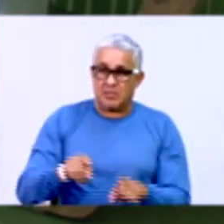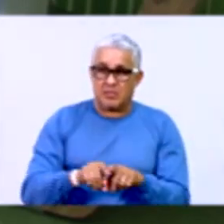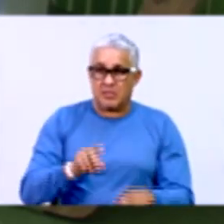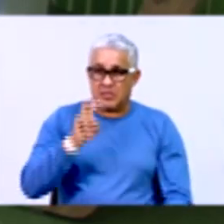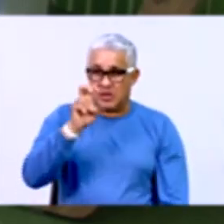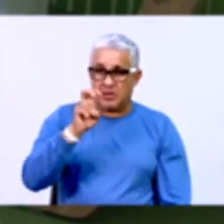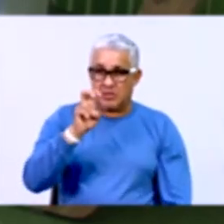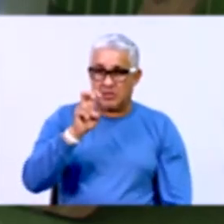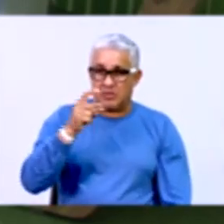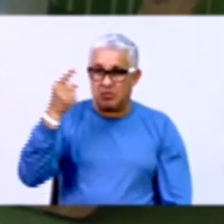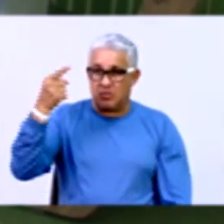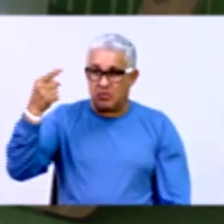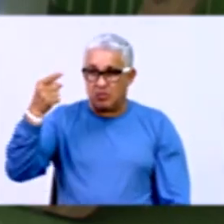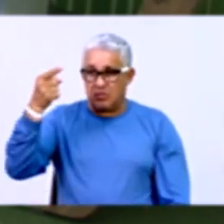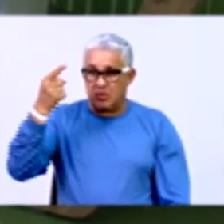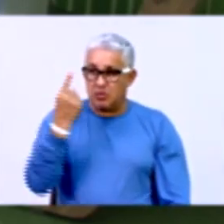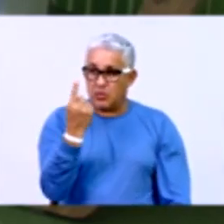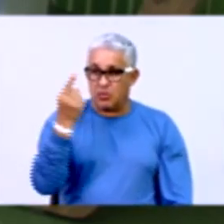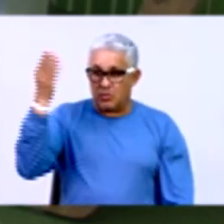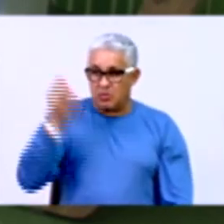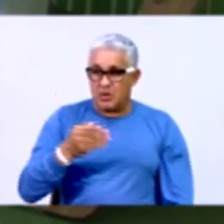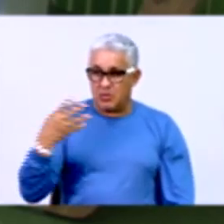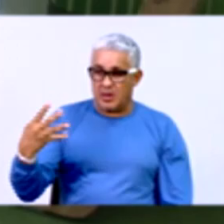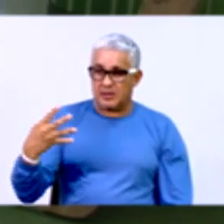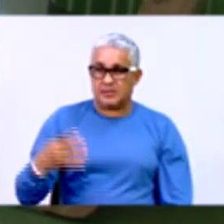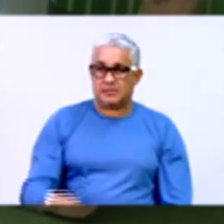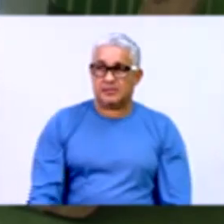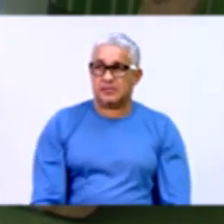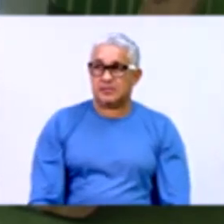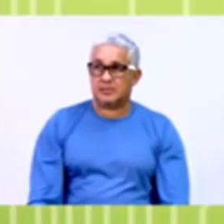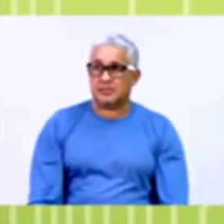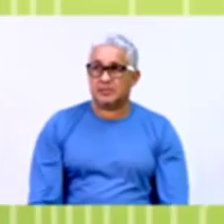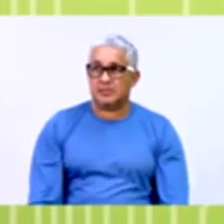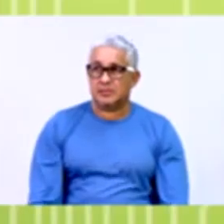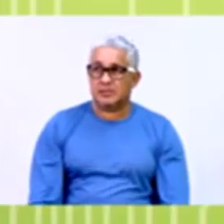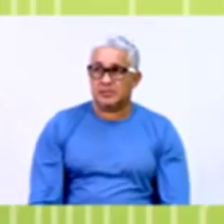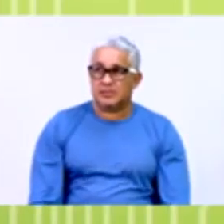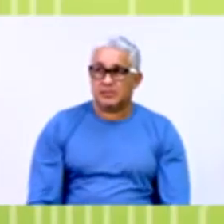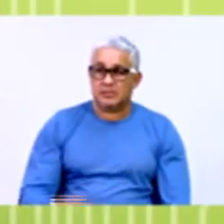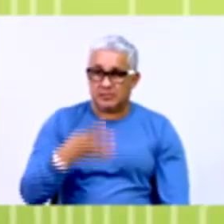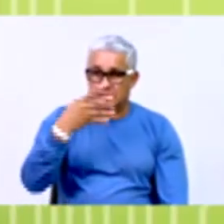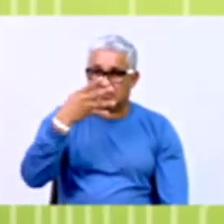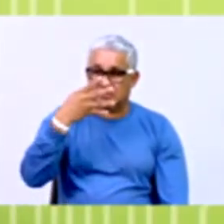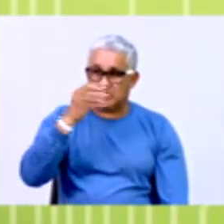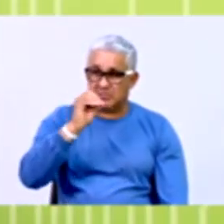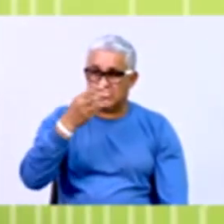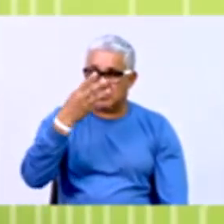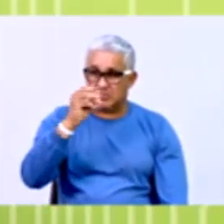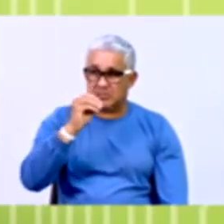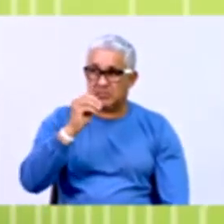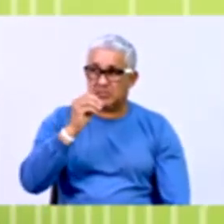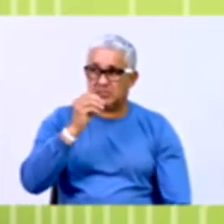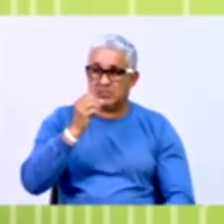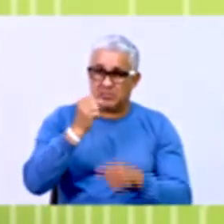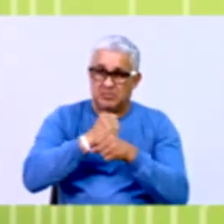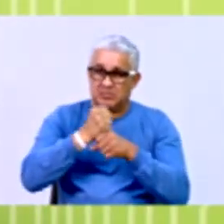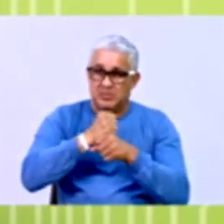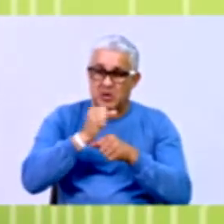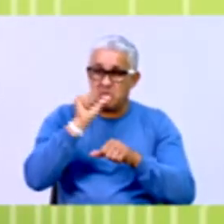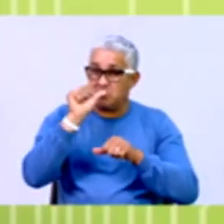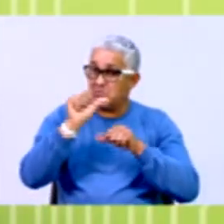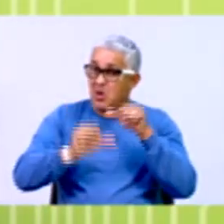quartos. Então, 3,5, 5 quartos. Você vê, num período aí de 40, 30 anos, o tanto que mudou, e isso